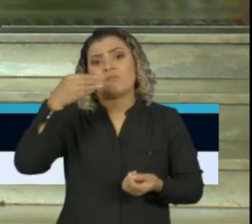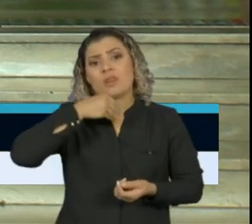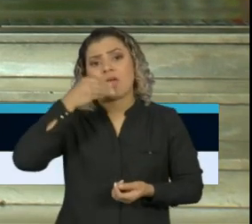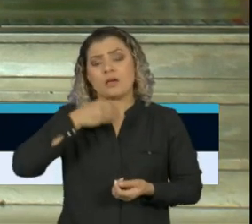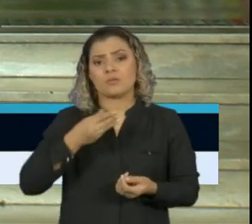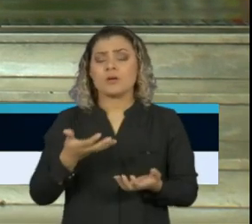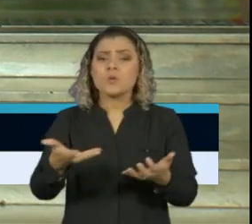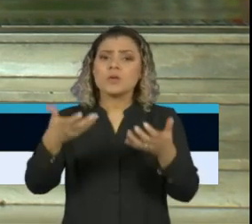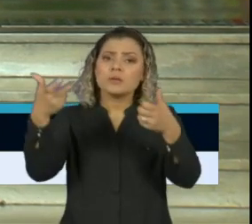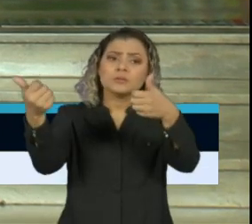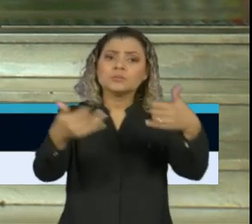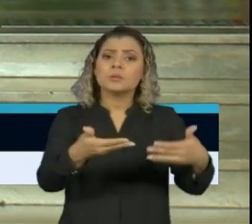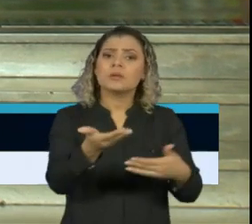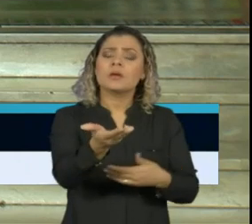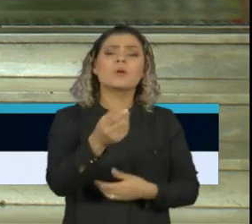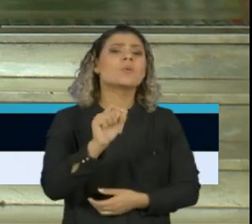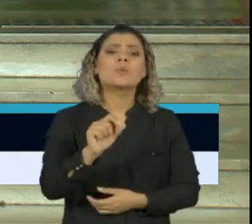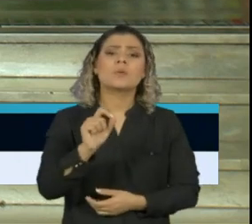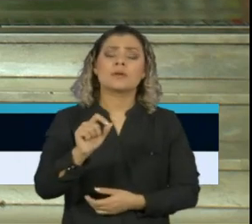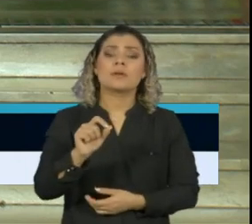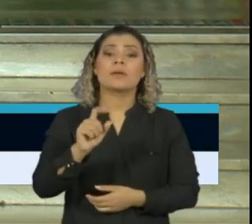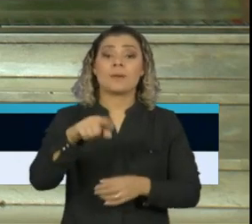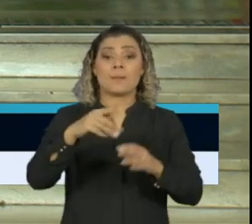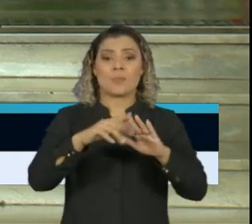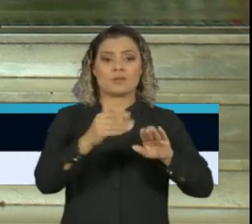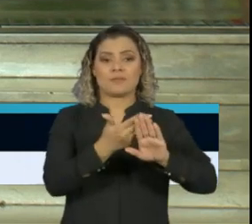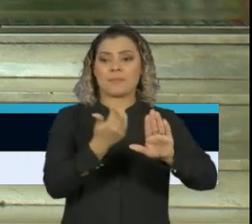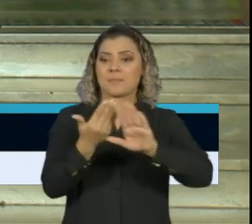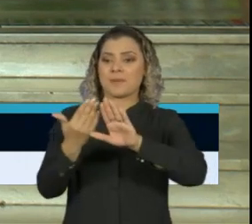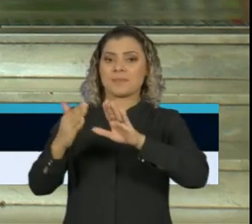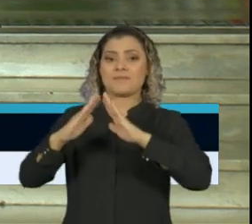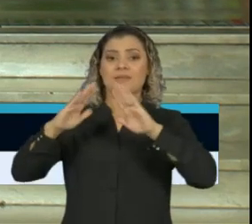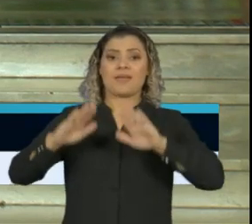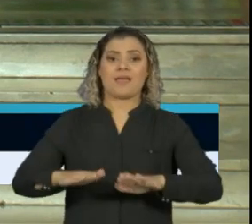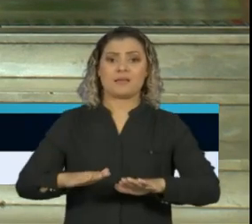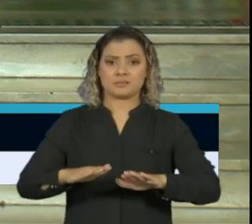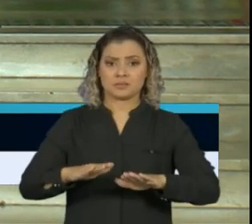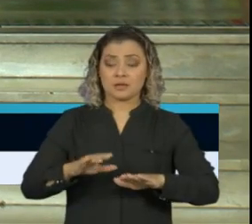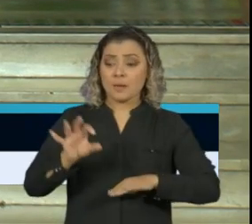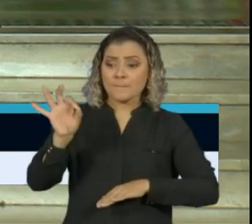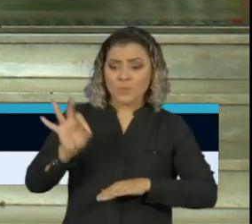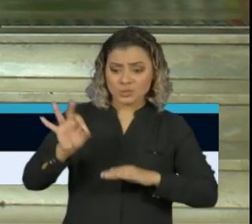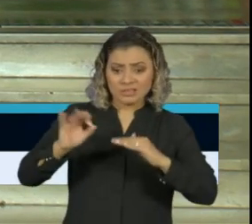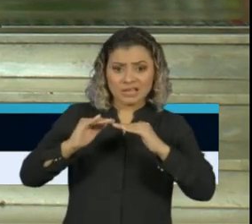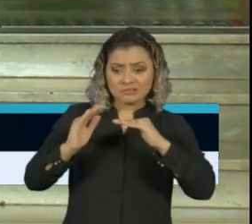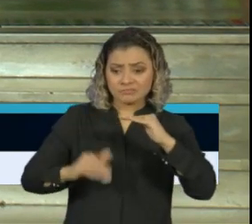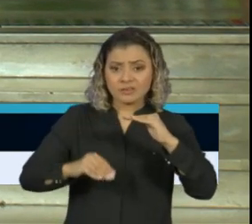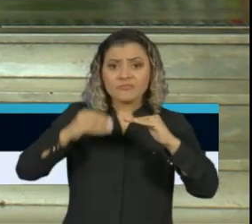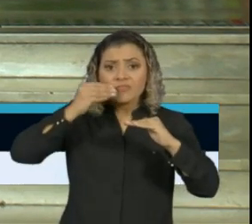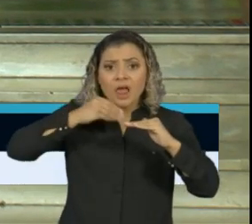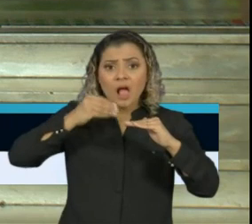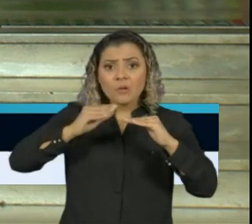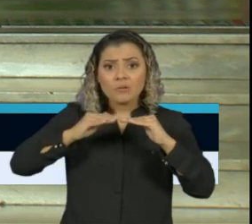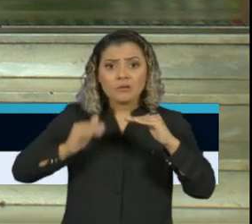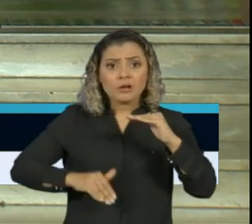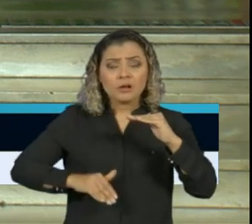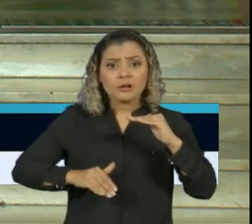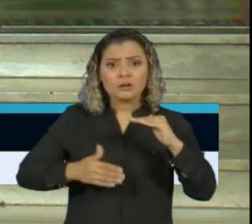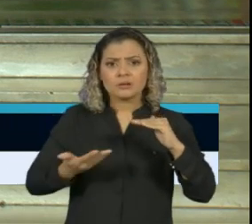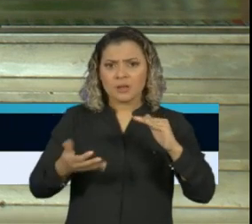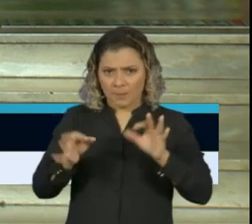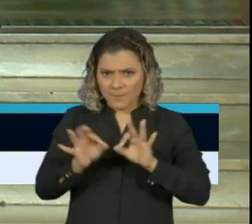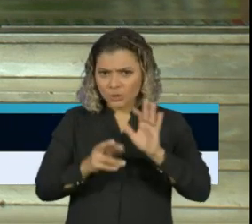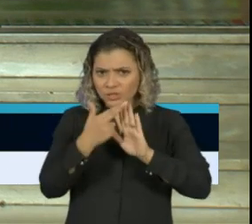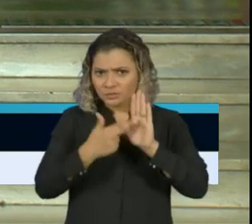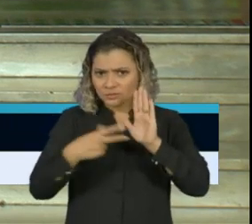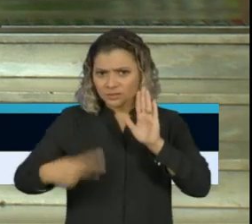mais uma vez sobre essa questão do isolamento social. Se essas taxas continuarem efetivamente muito baixas, esse Plano São